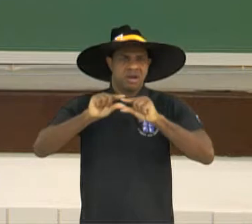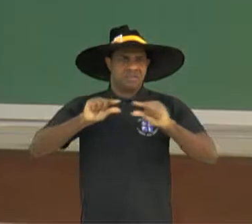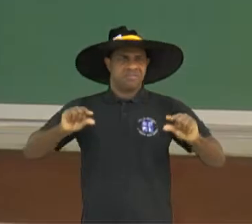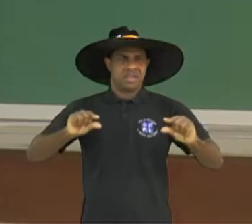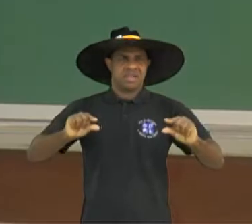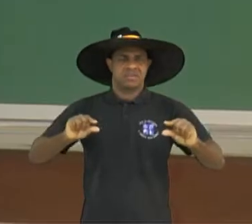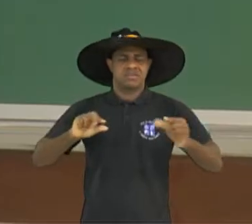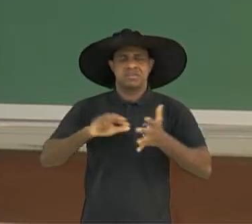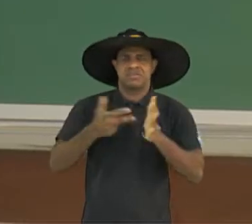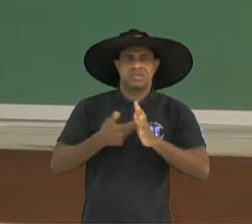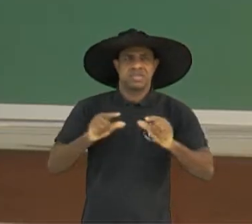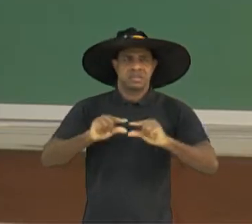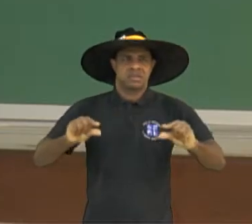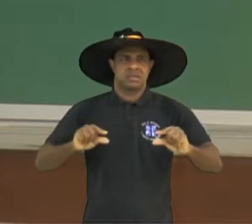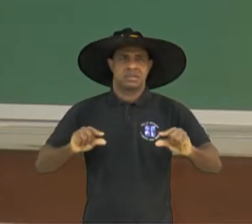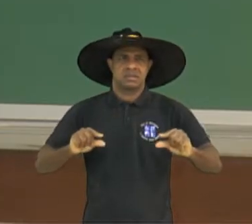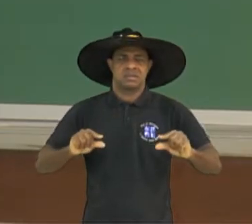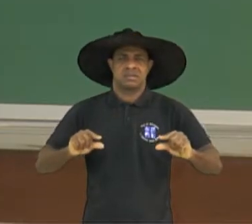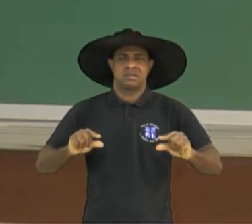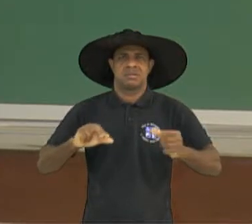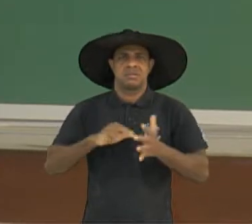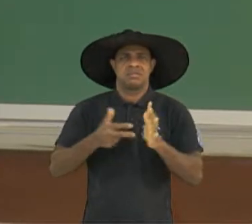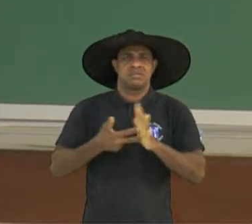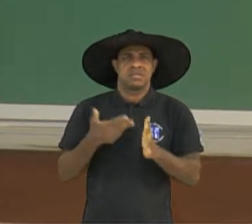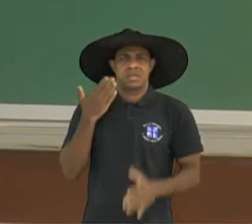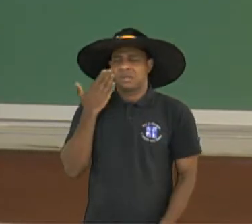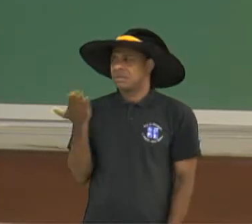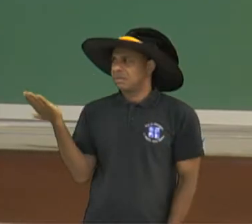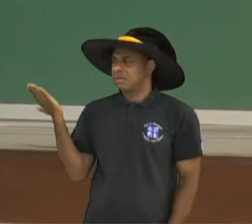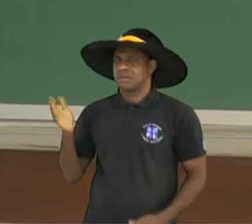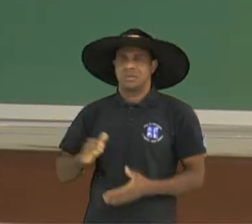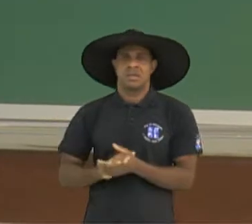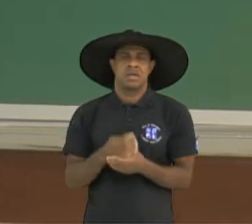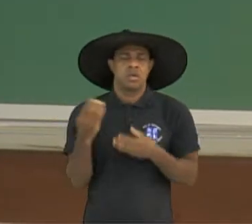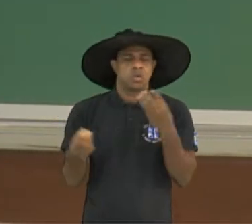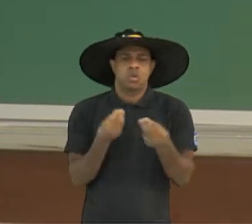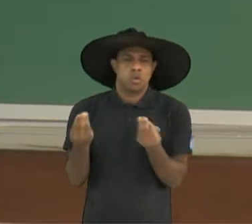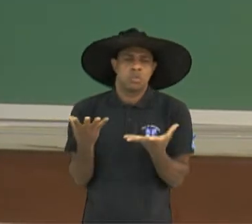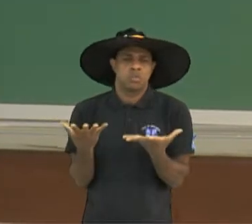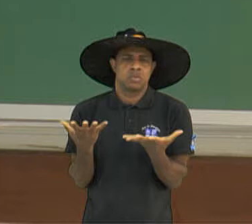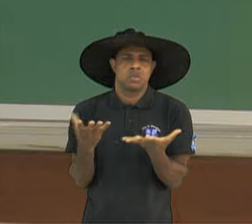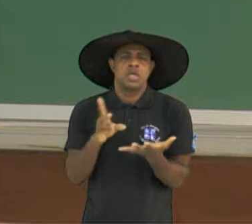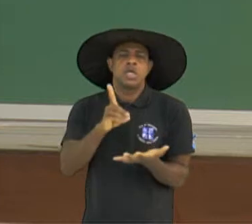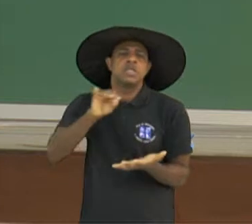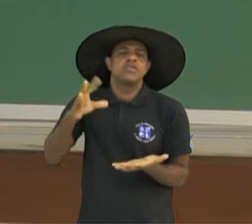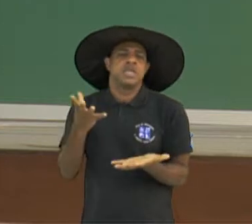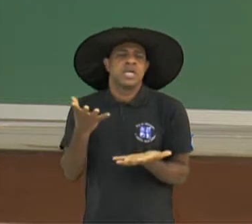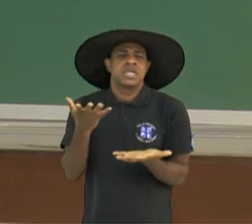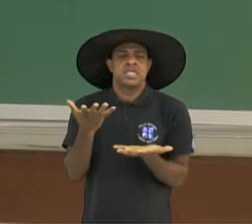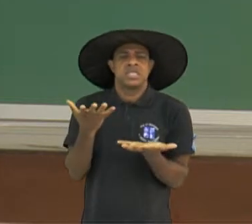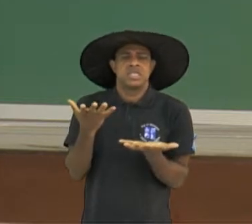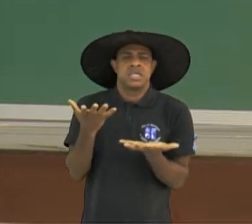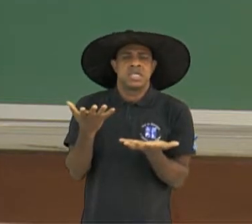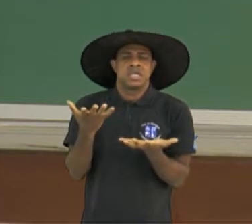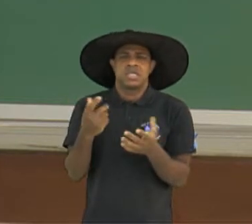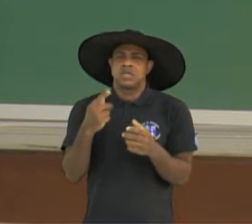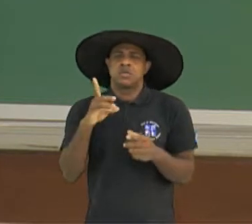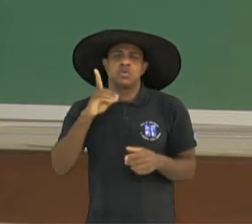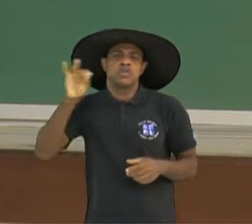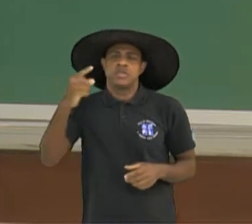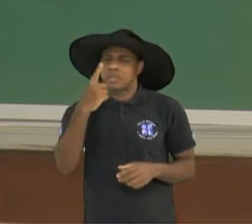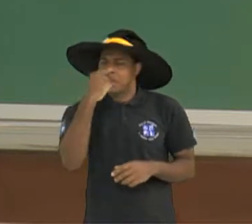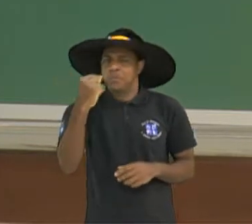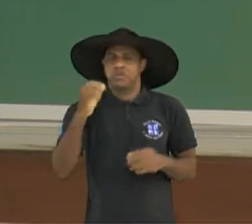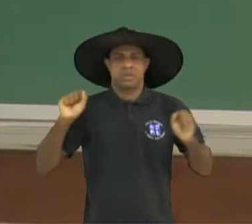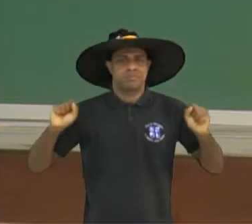treat significa? When is Halloween celebrated? Quando que o Halloween é celebrado? De acordo com a nossa aula, nós vamos